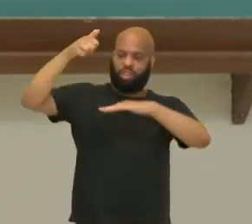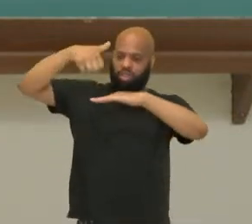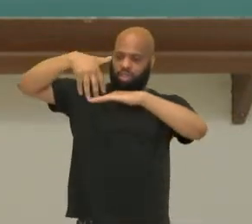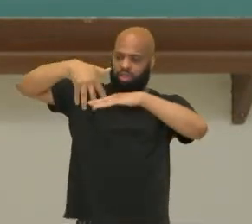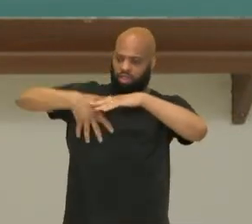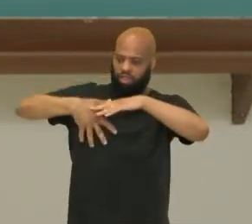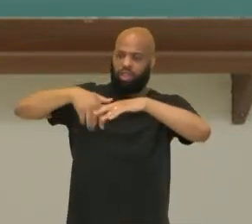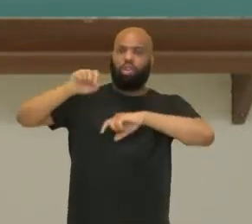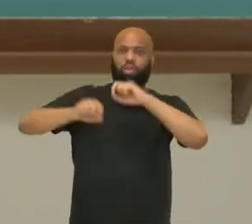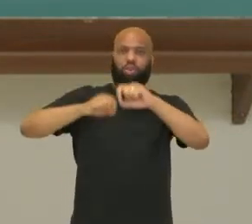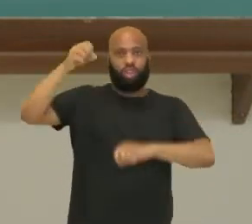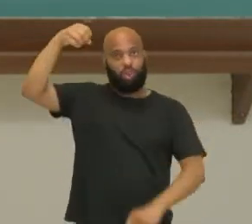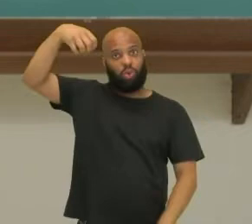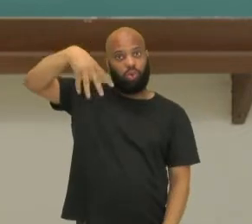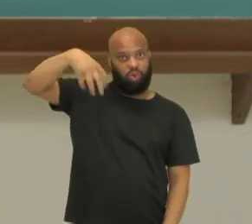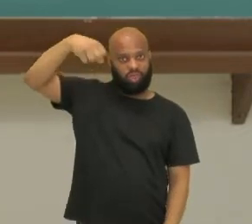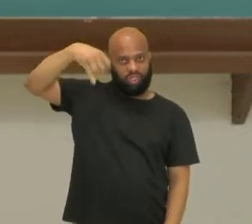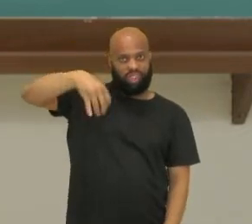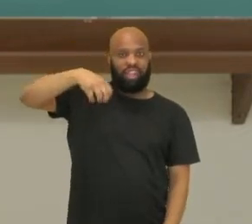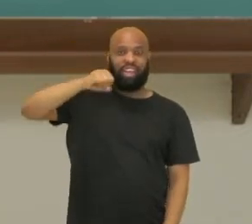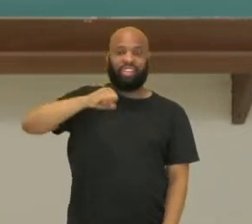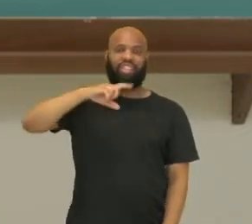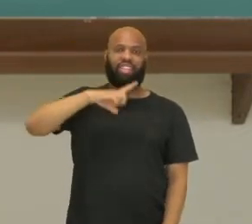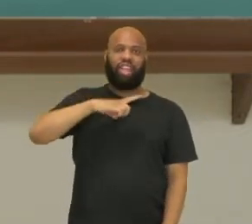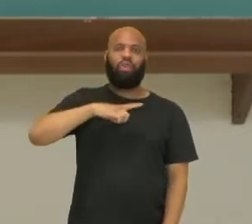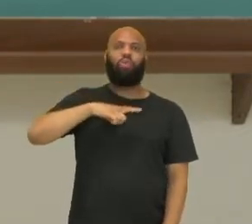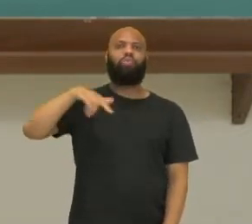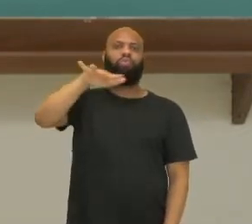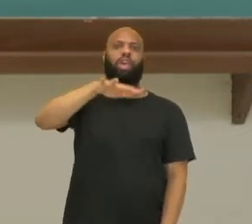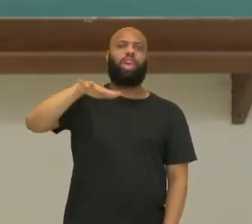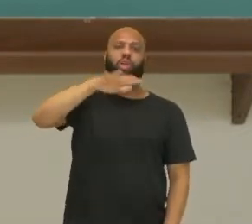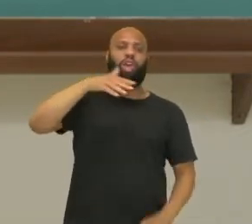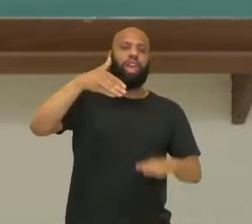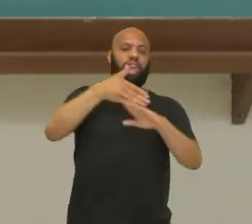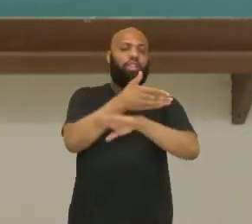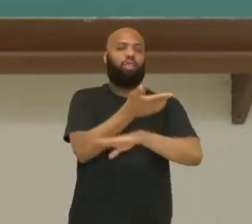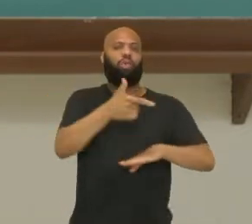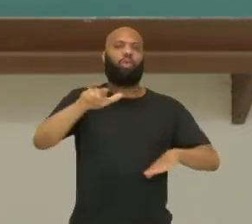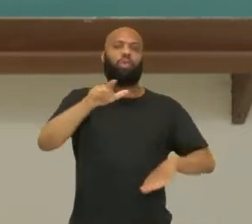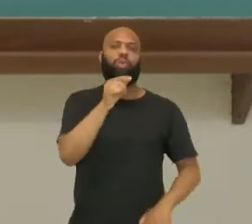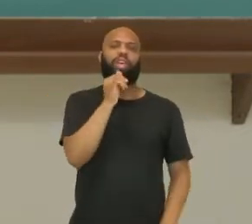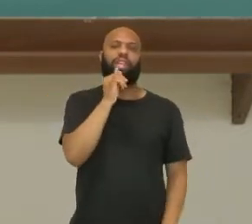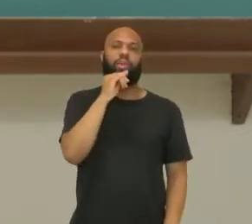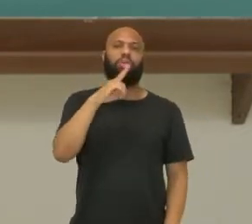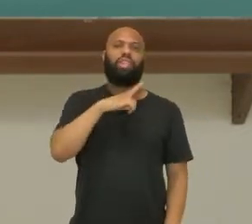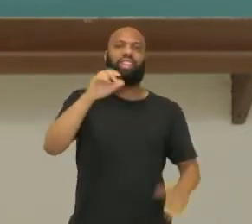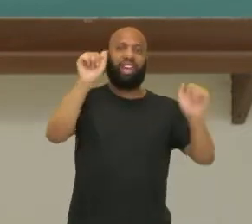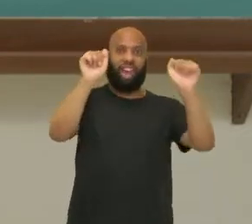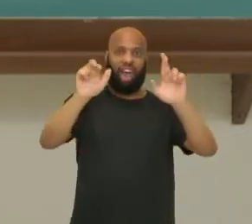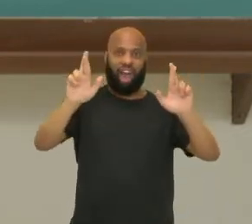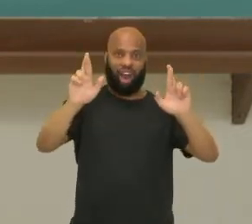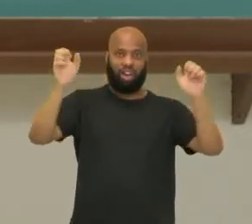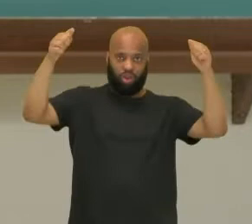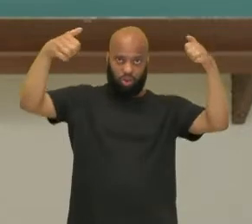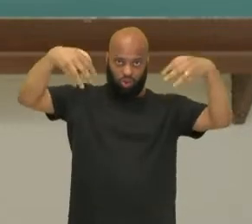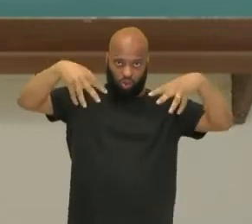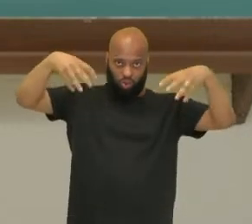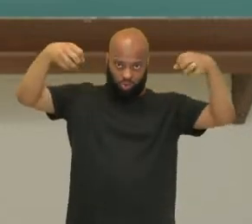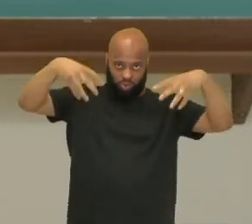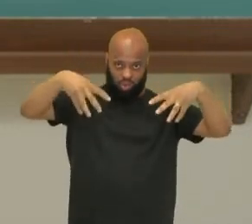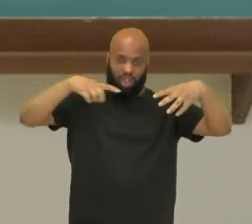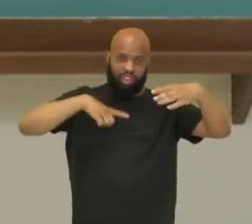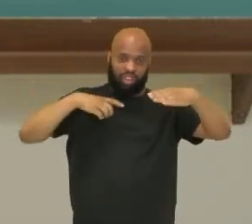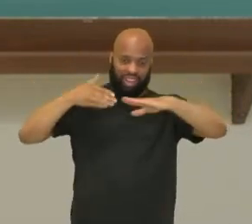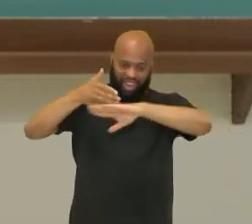é um fenômeno que ocorre quando a luz sai de um meio e entra em outro. Por exemplo, a luz vem do ar, entra na água, sofre